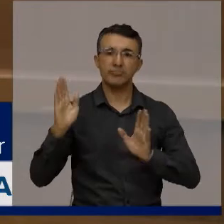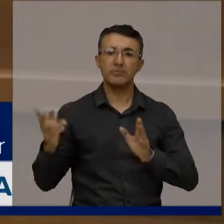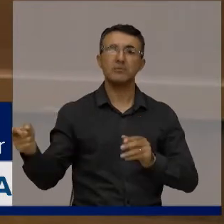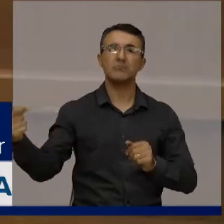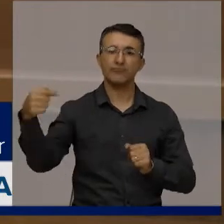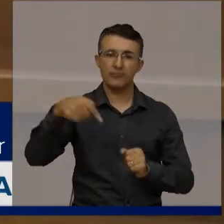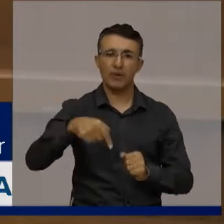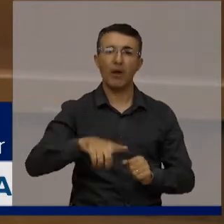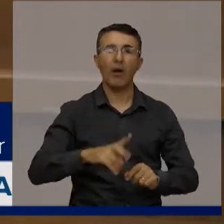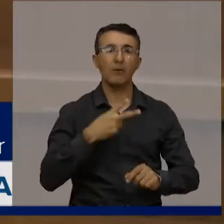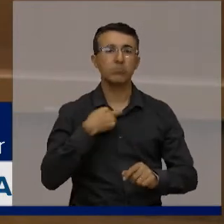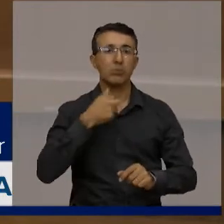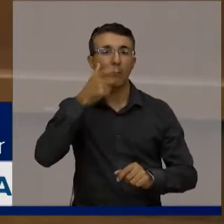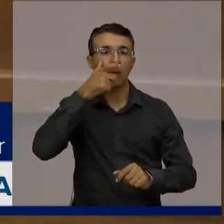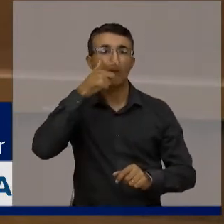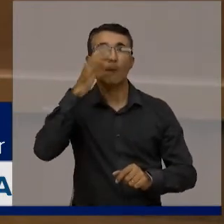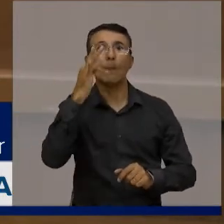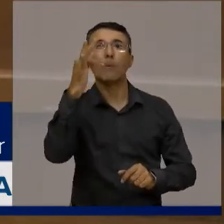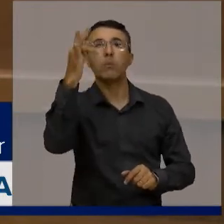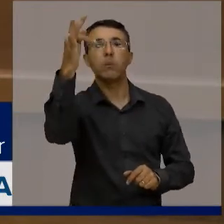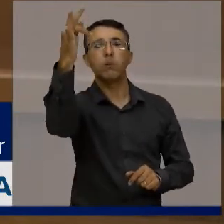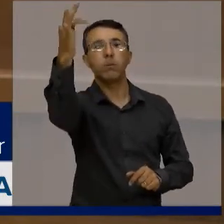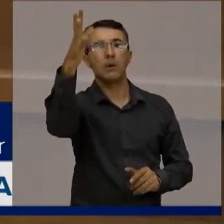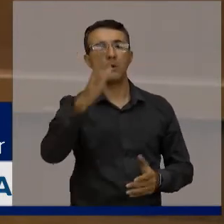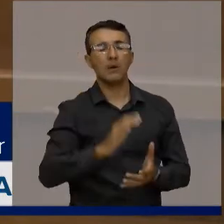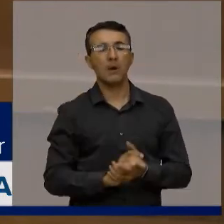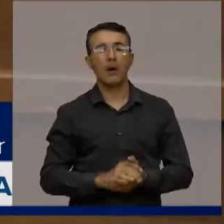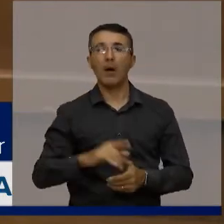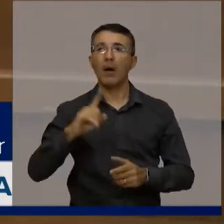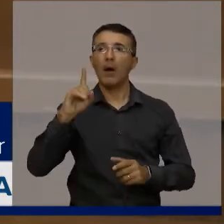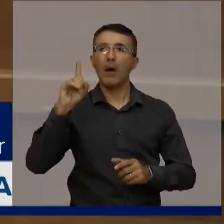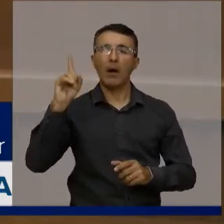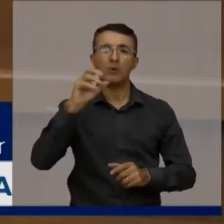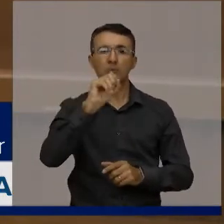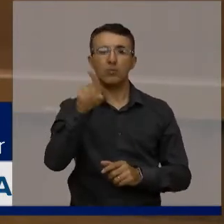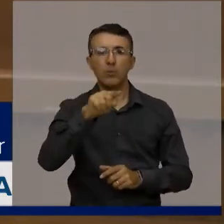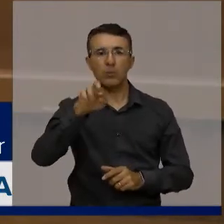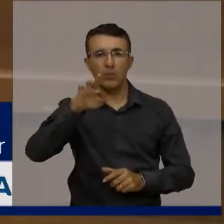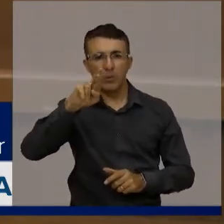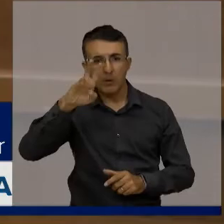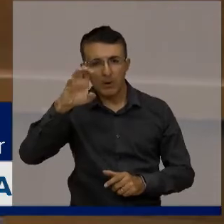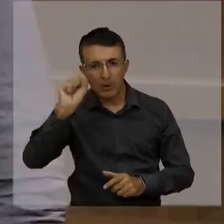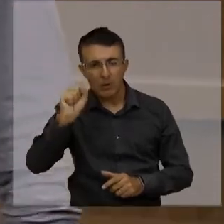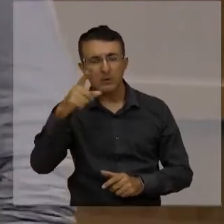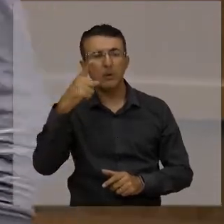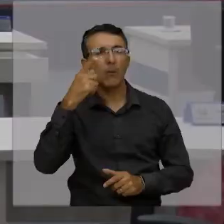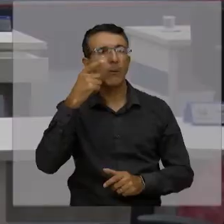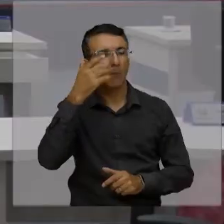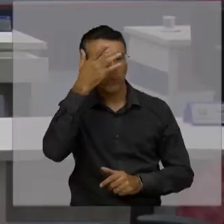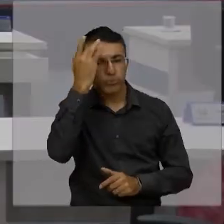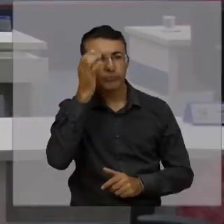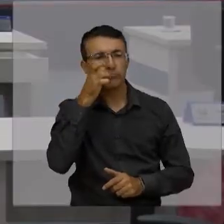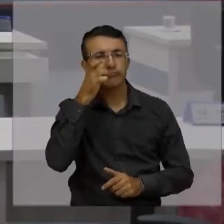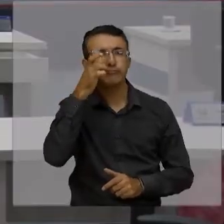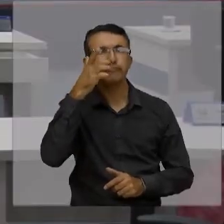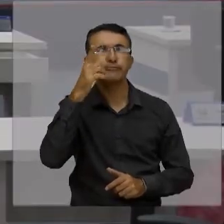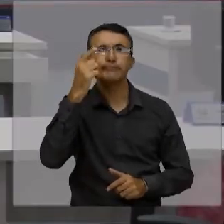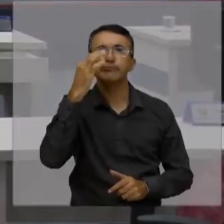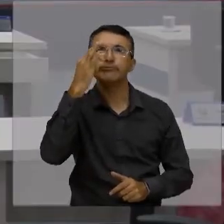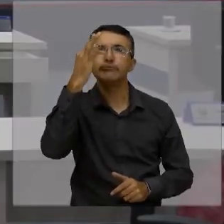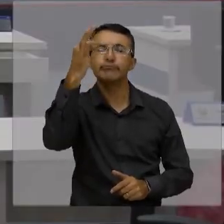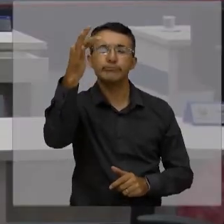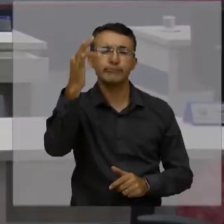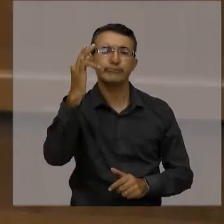visionária e o Osiris é uma pessoa visionária. Parabéns pela sua atitude. Muito obrigado,